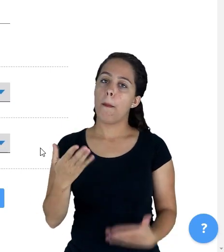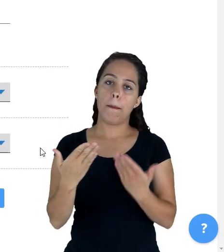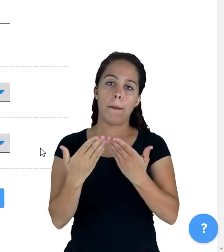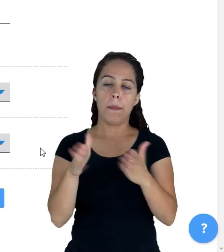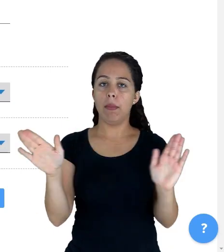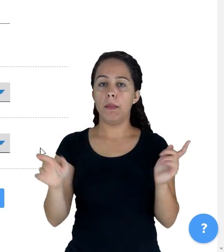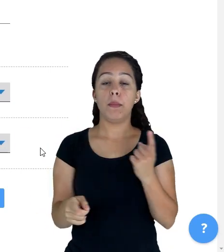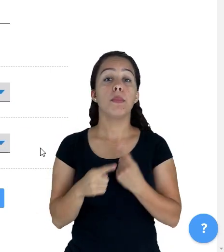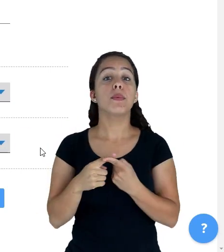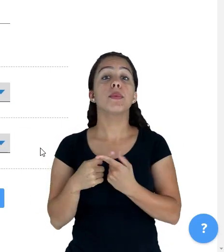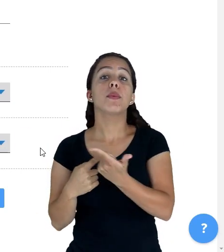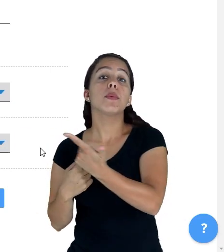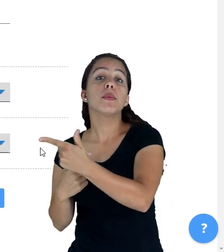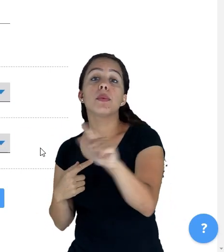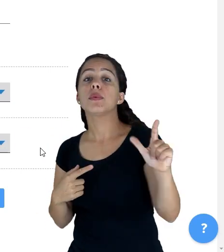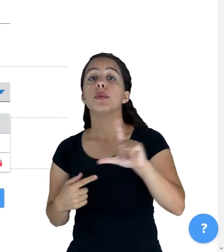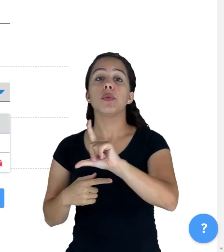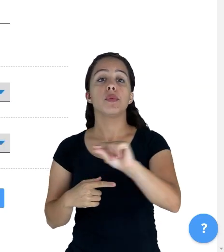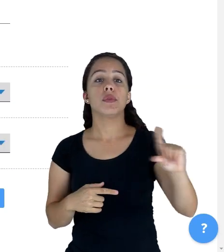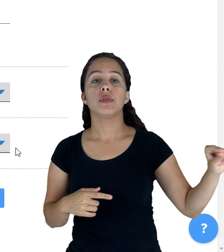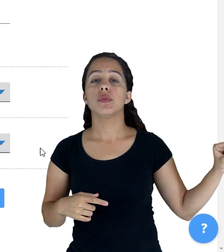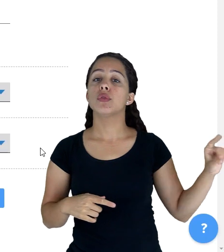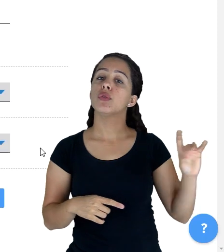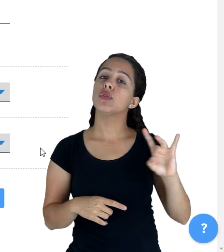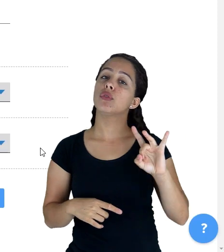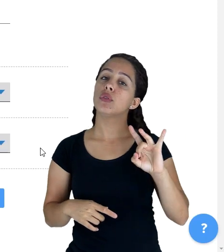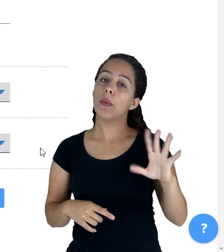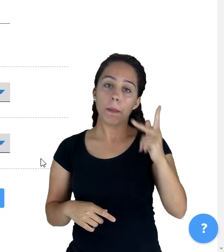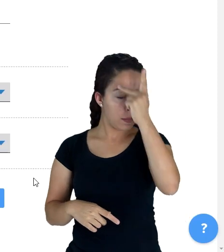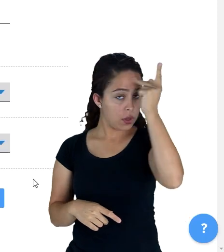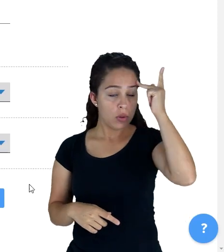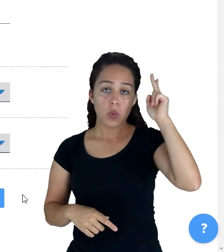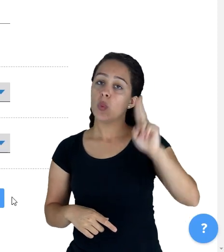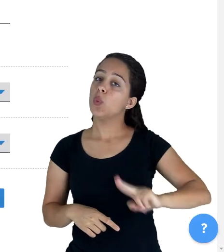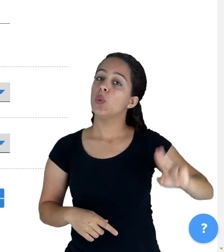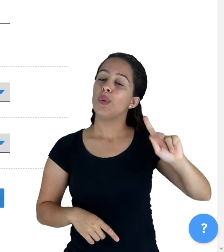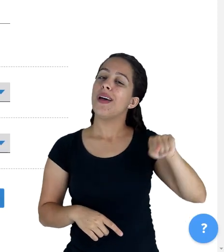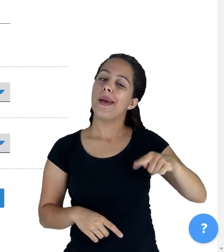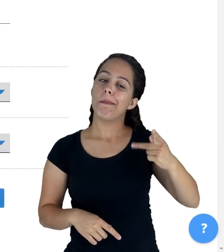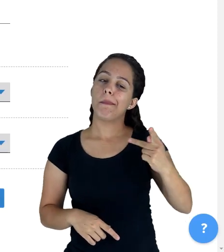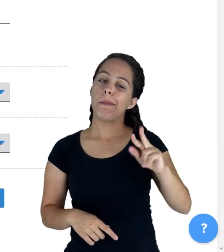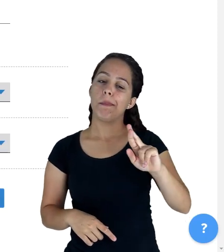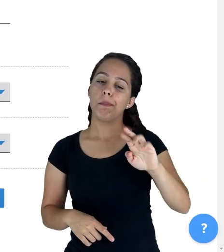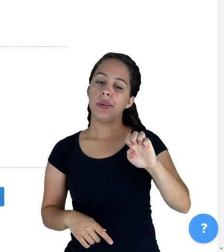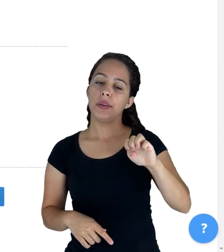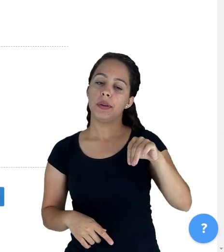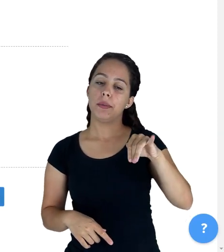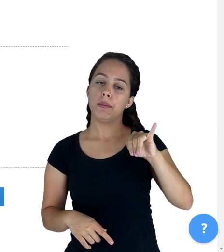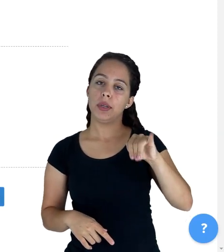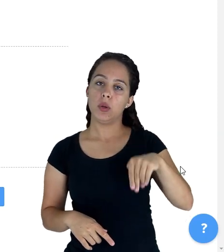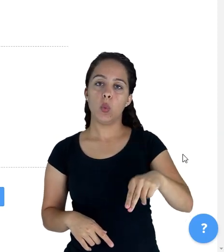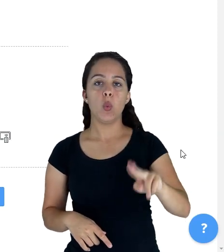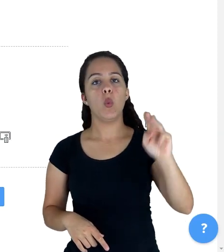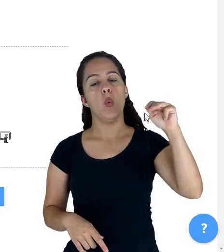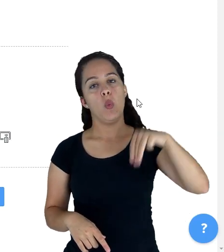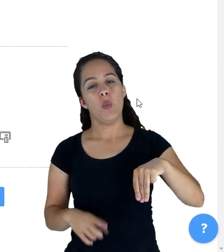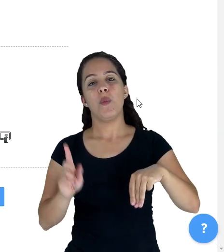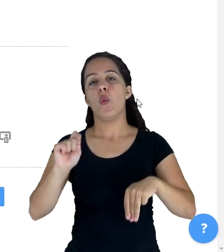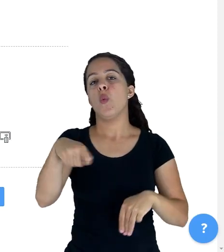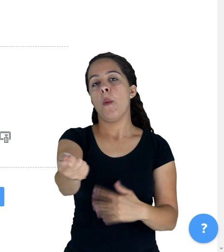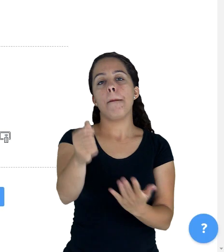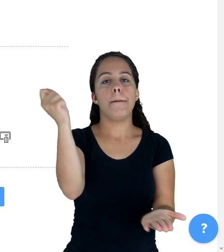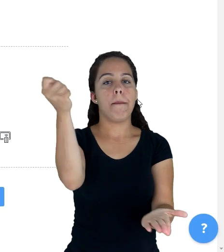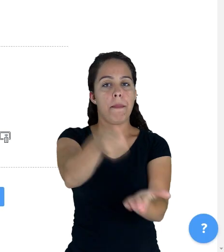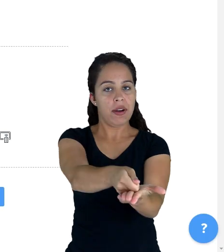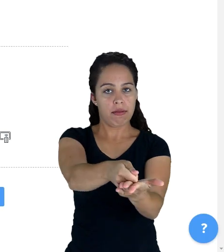todas as outras opções são pra usuários premium nessa opção gente escolhe qual o formato de